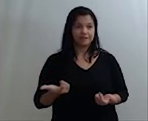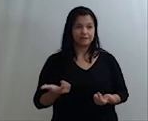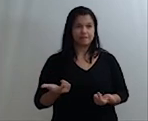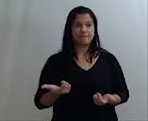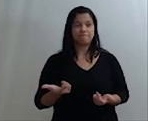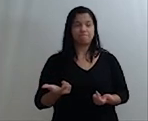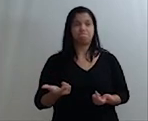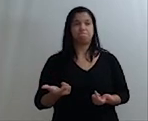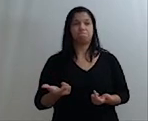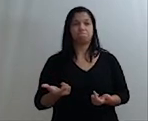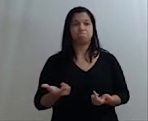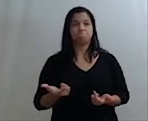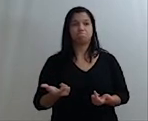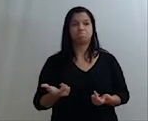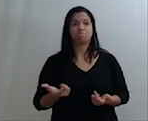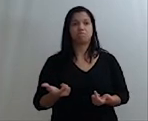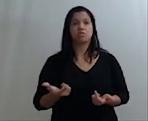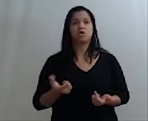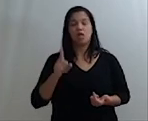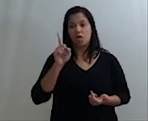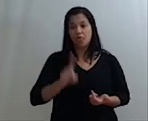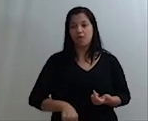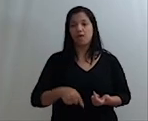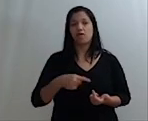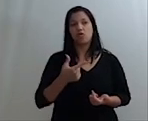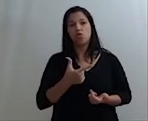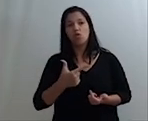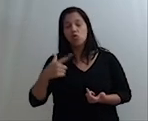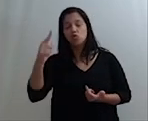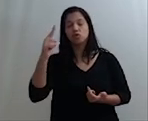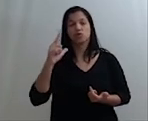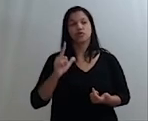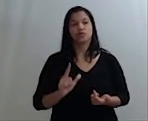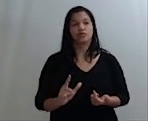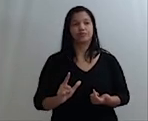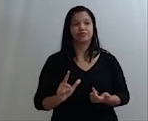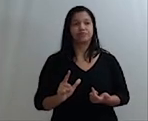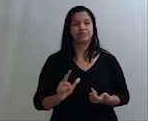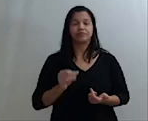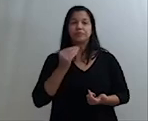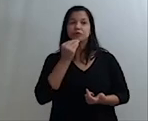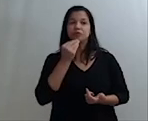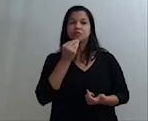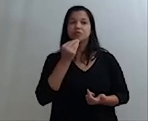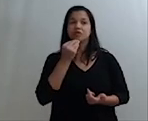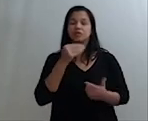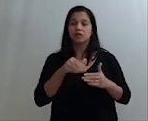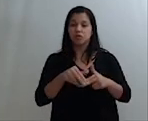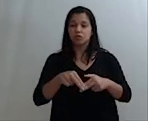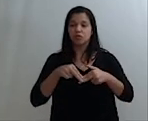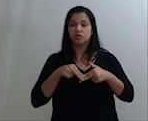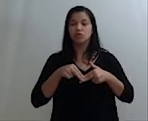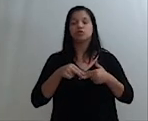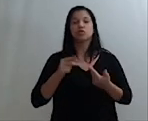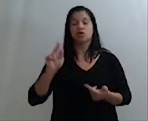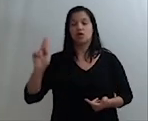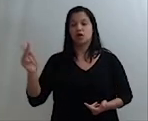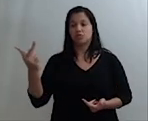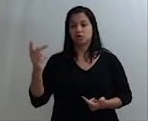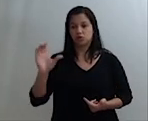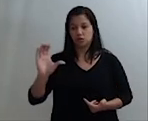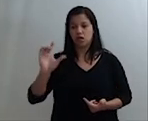de aplicação de medidas cautelares diversas então excelências pedido desse abess Corpus é primeiramente o